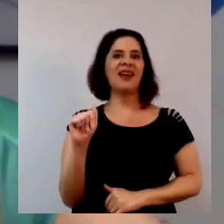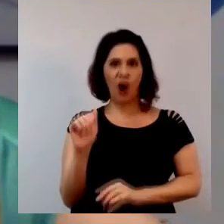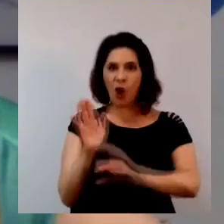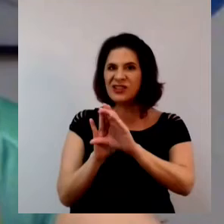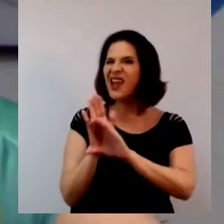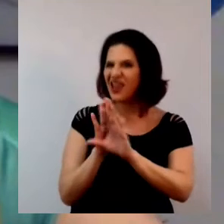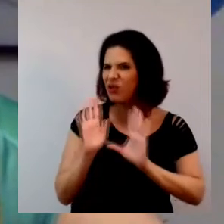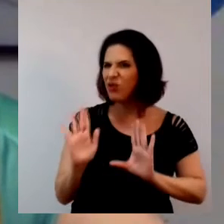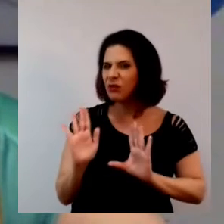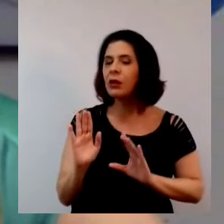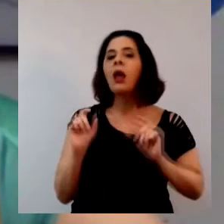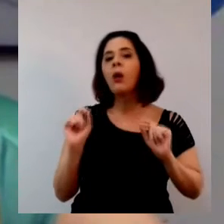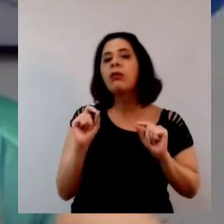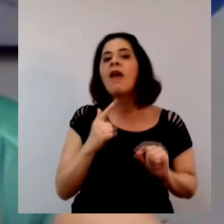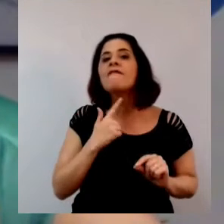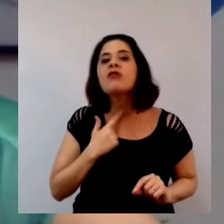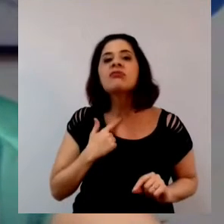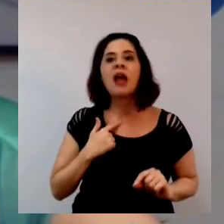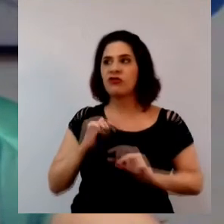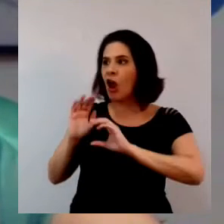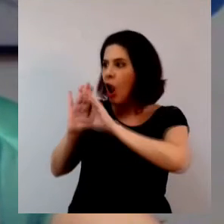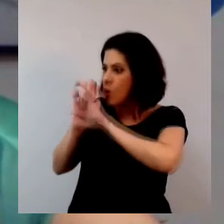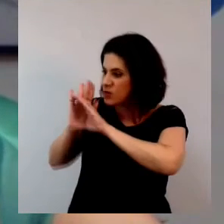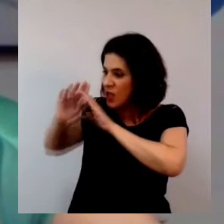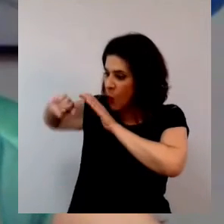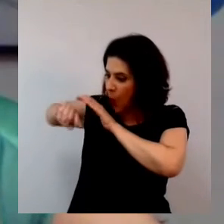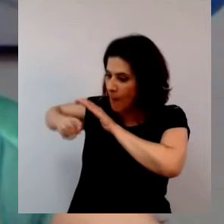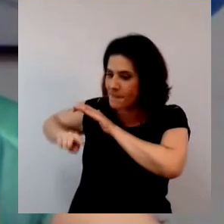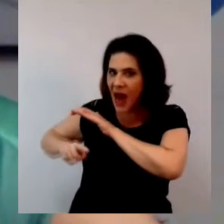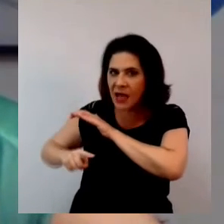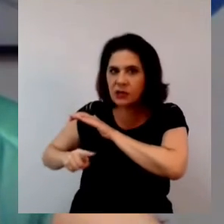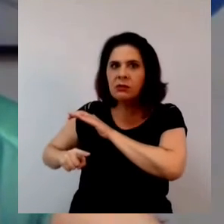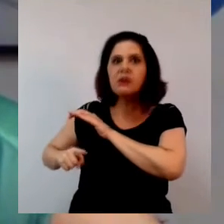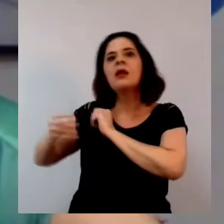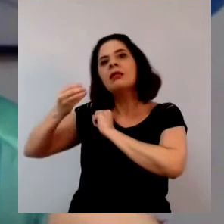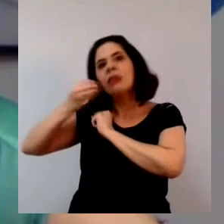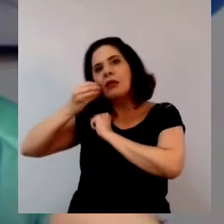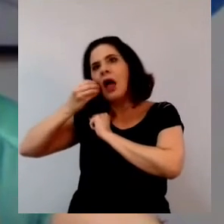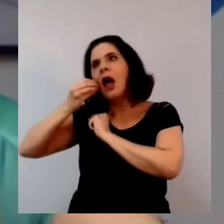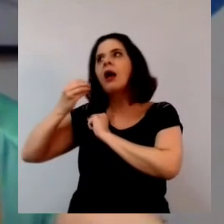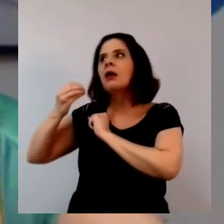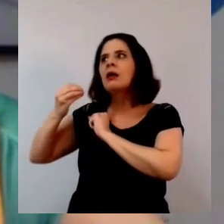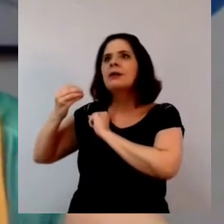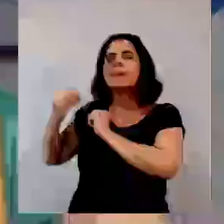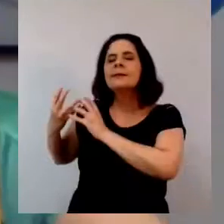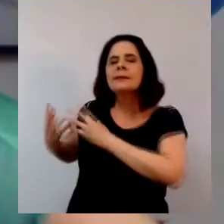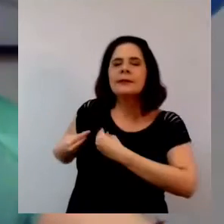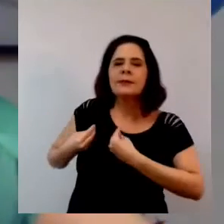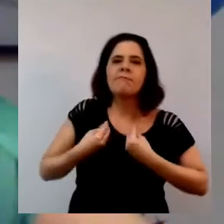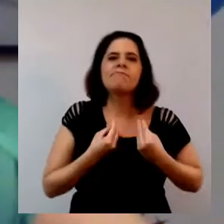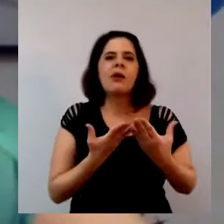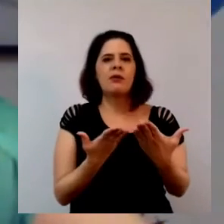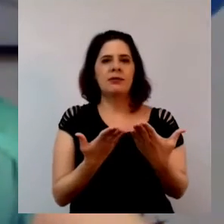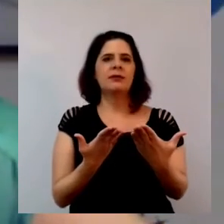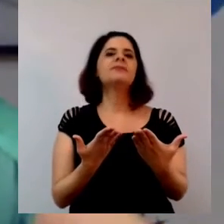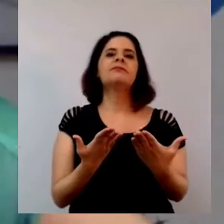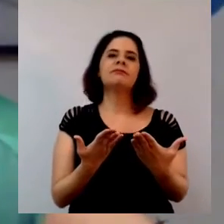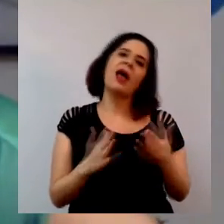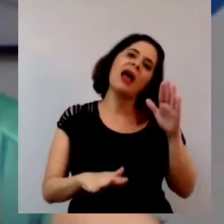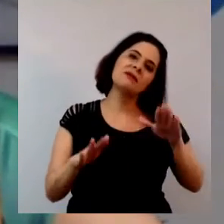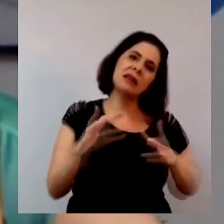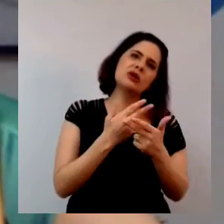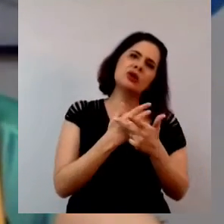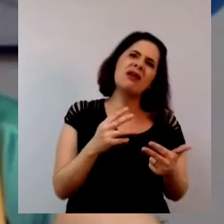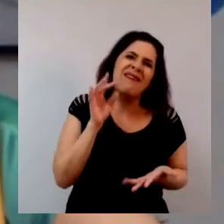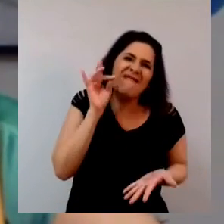conceitos complexos e muitas vezes partir de coisas que são verdade para contar uma mentira. Então, por